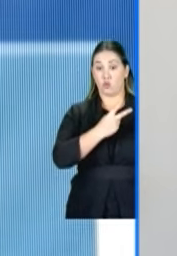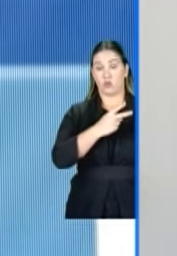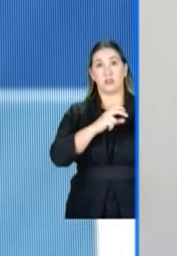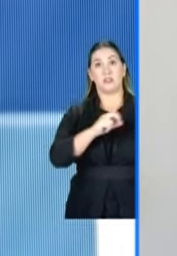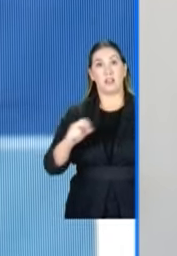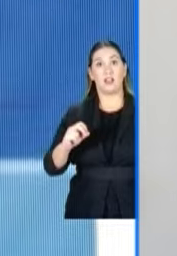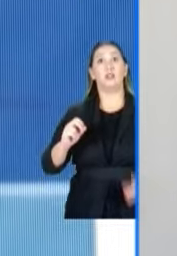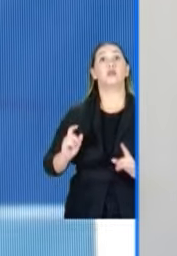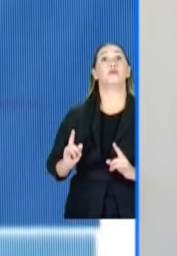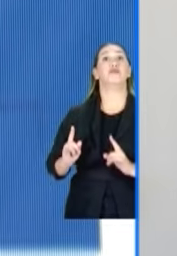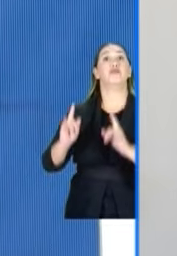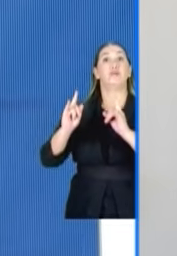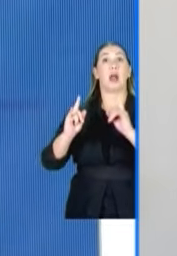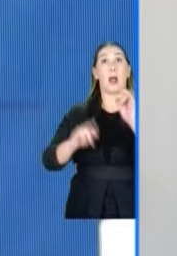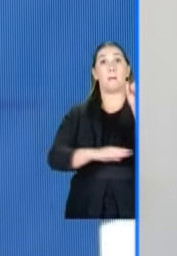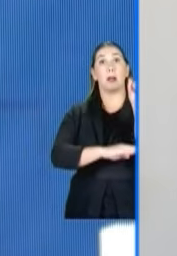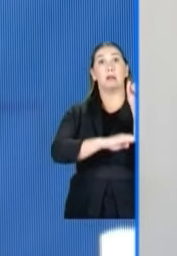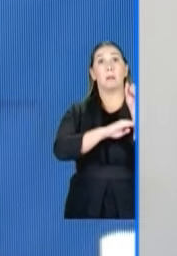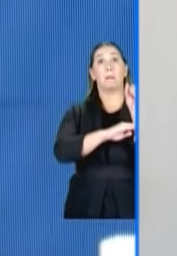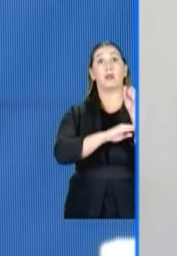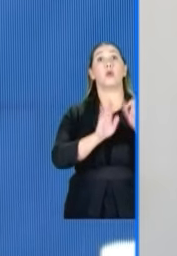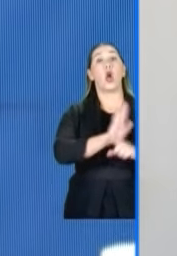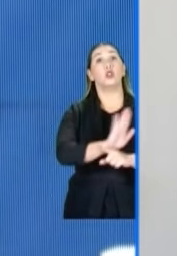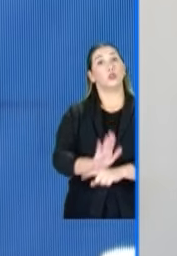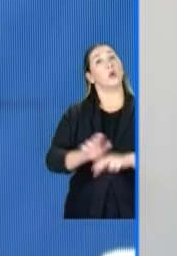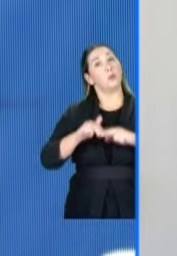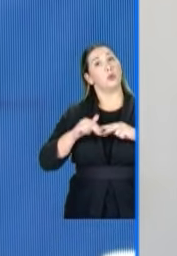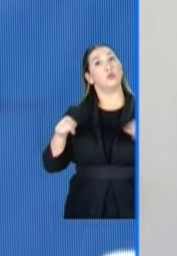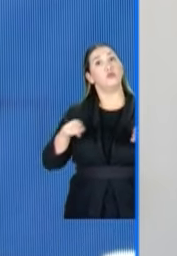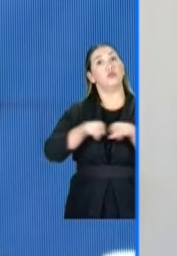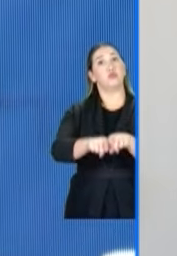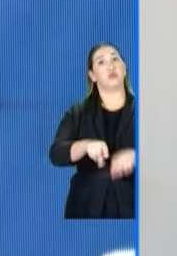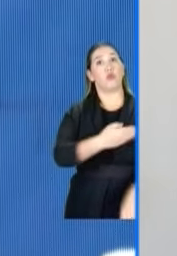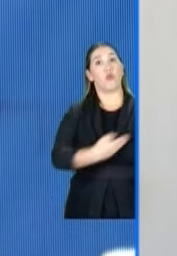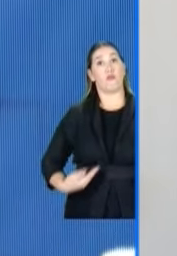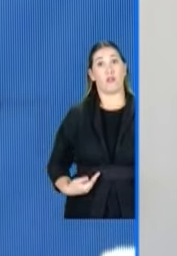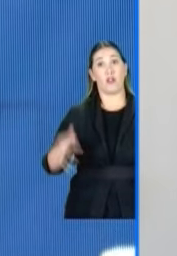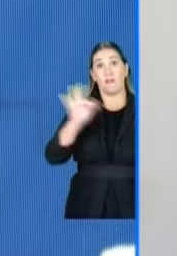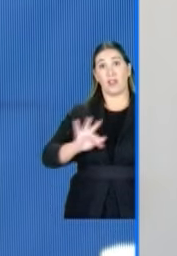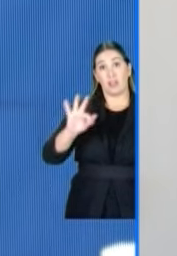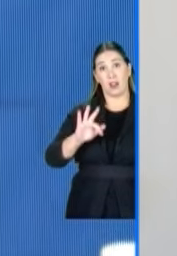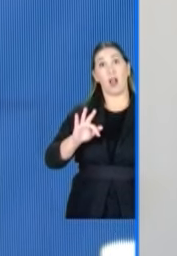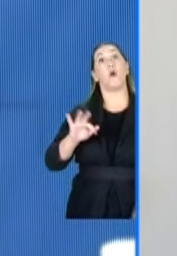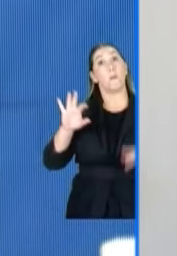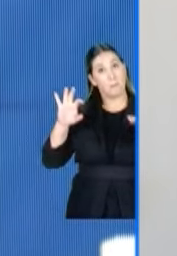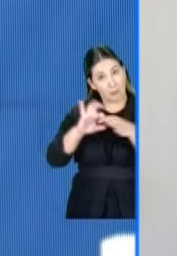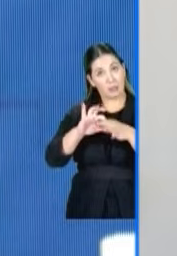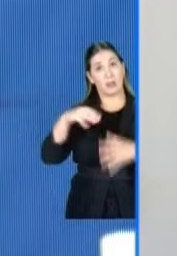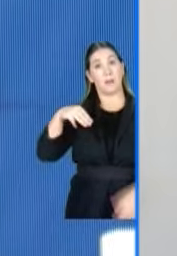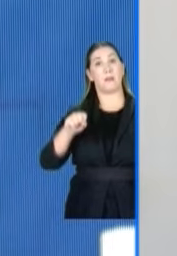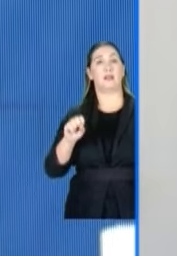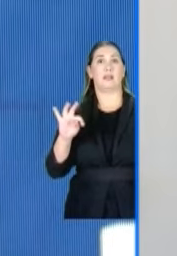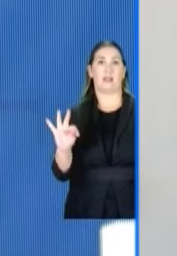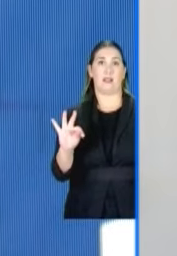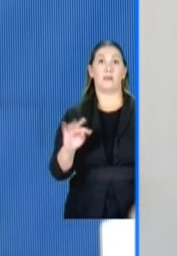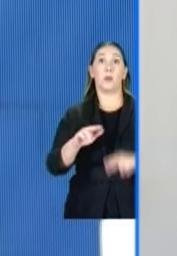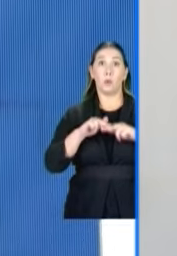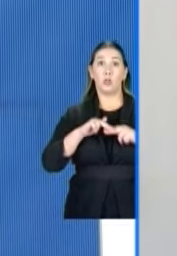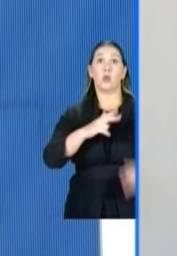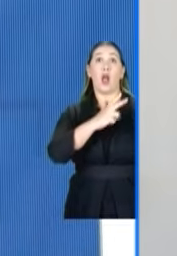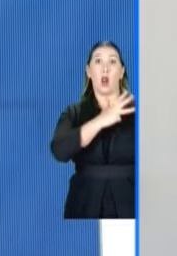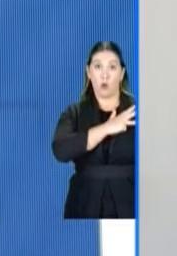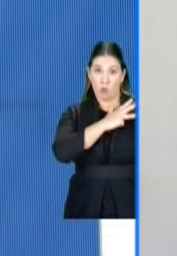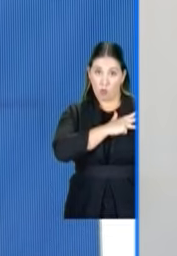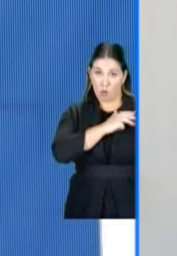bastante grande, ele é o maior, a maior coligação, que tem o maior tempo, e ele conseguiu manter